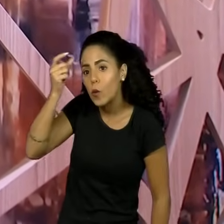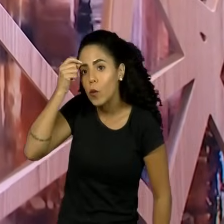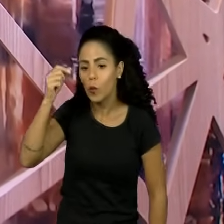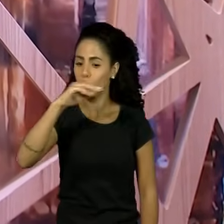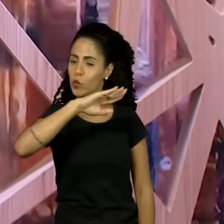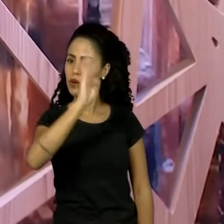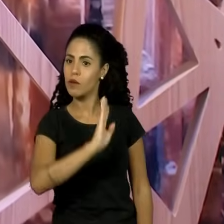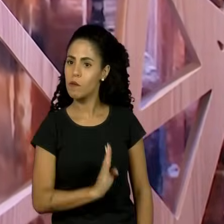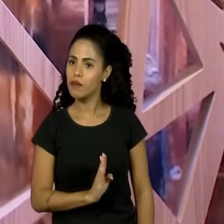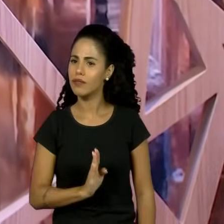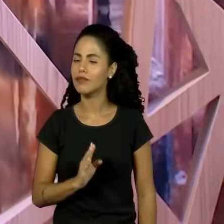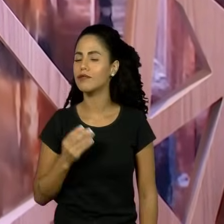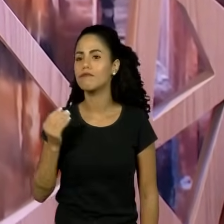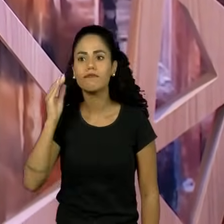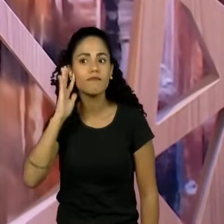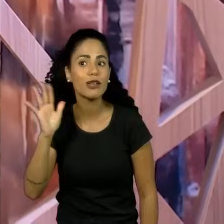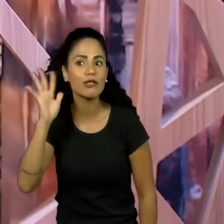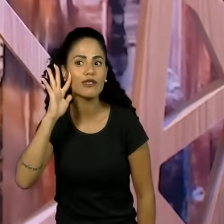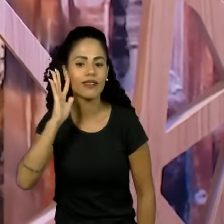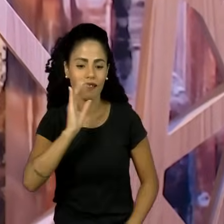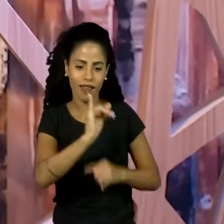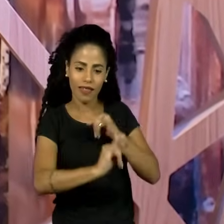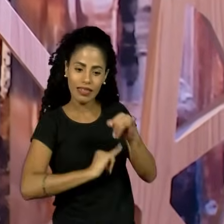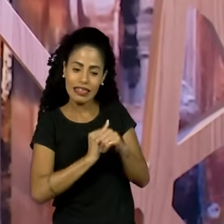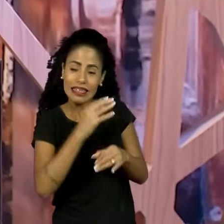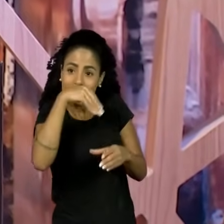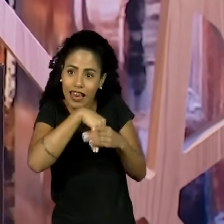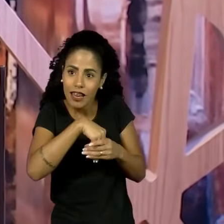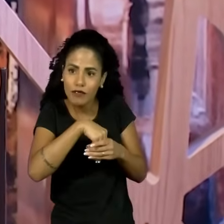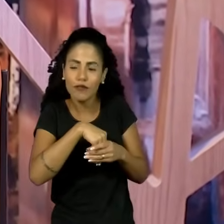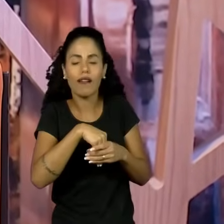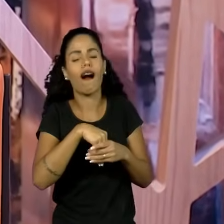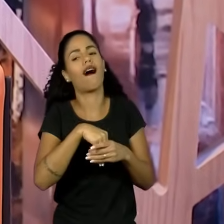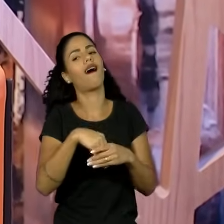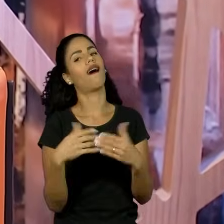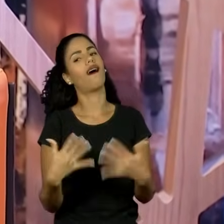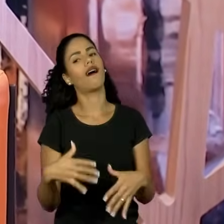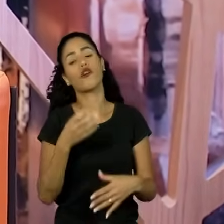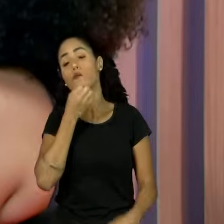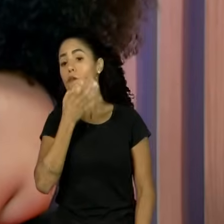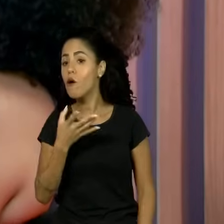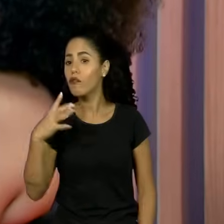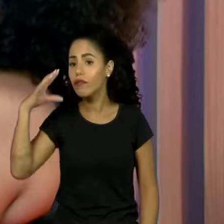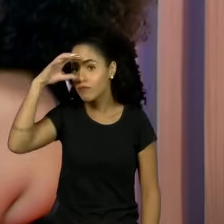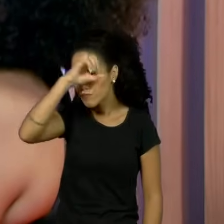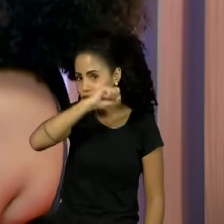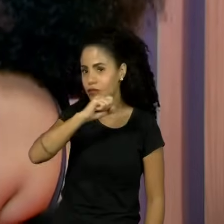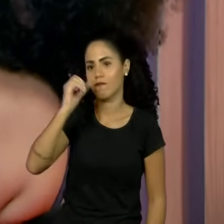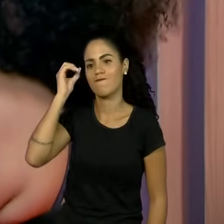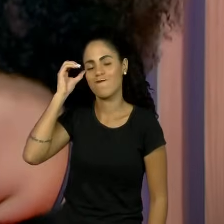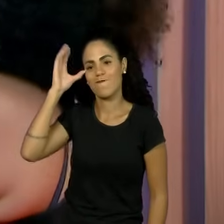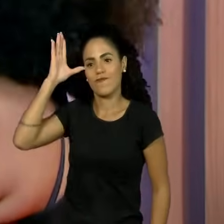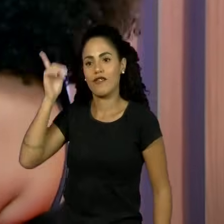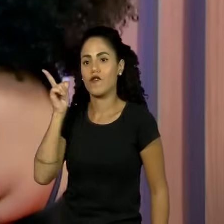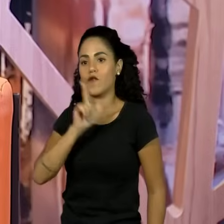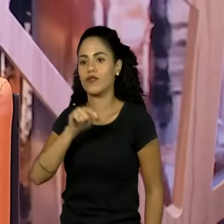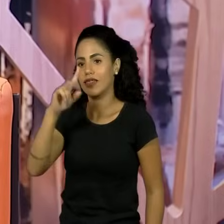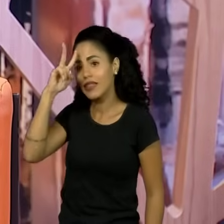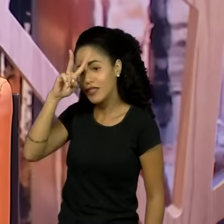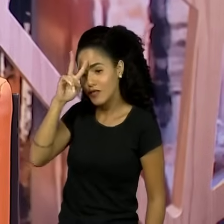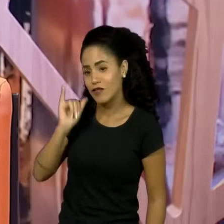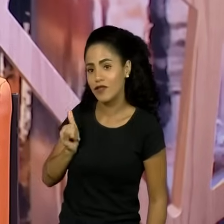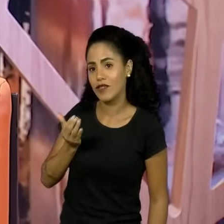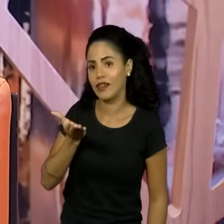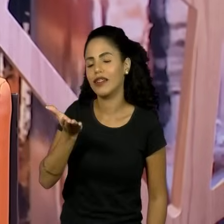nacional dentro de uma mídia que eles estão lá. Então eles não vão ter dificuldade em acessar aquelas histórias ou se